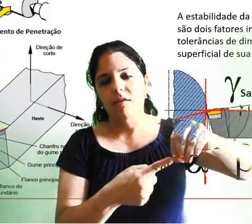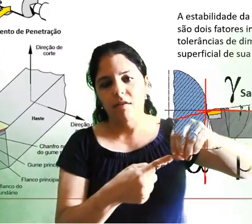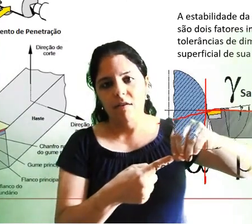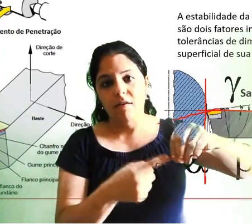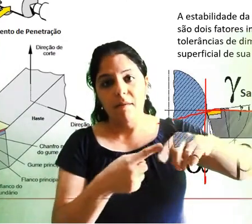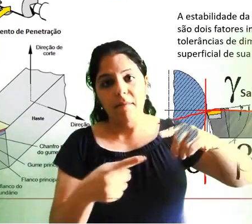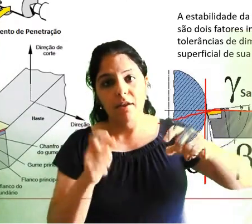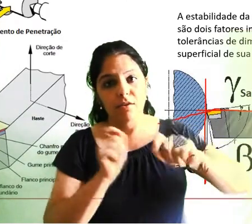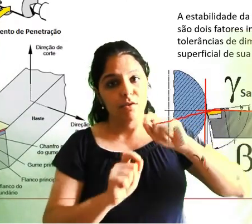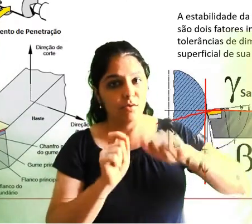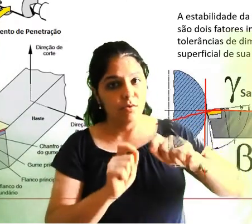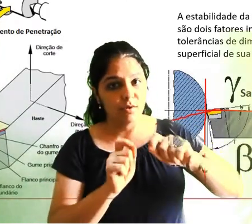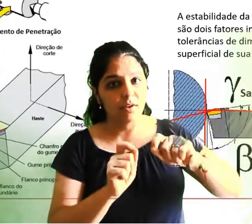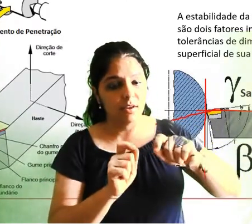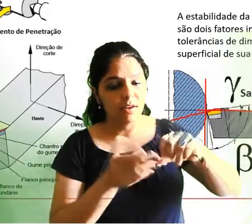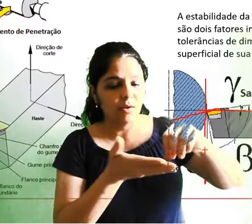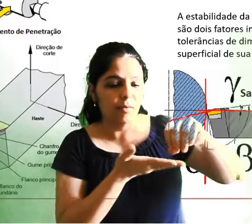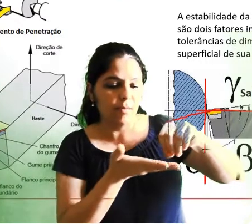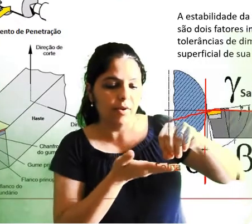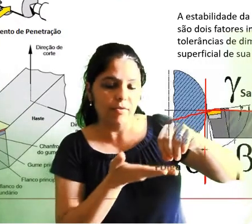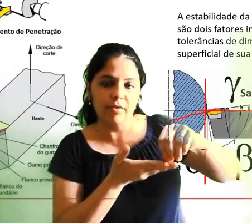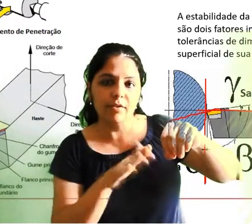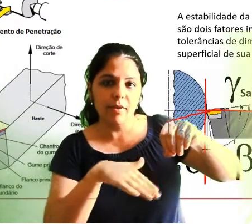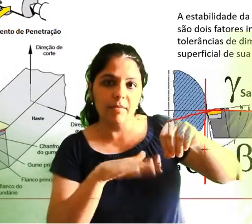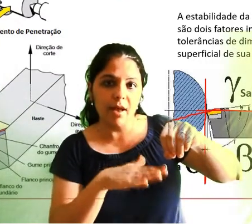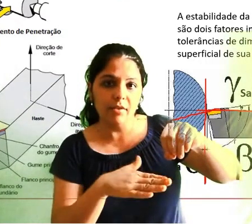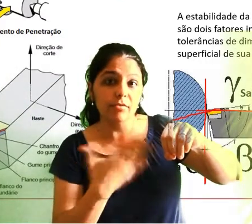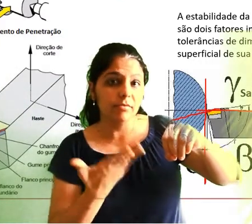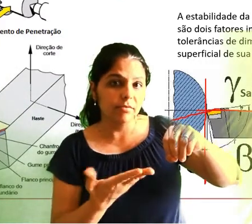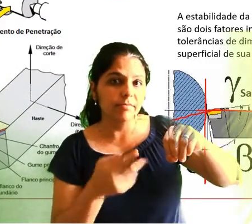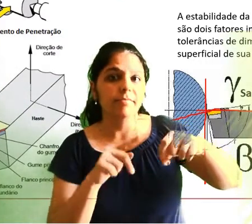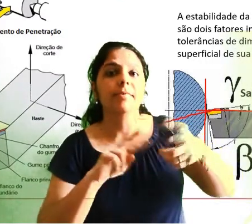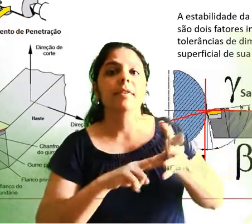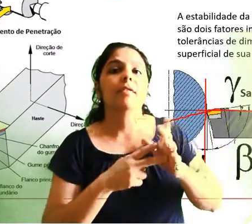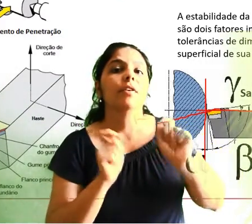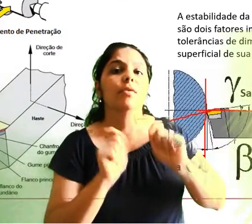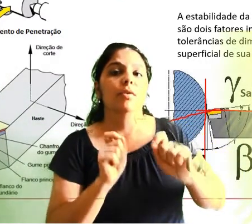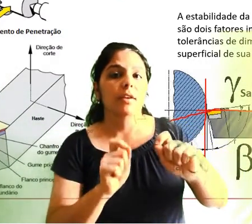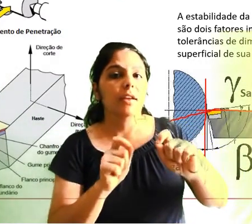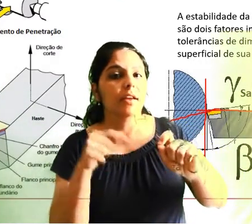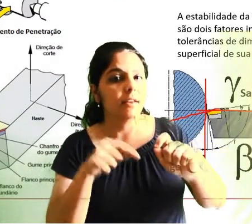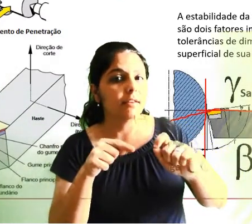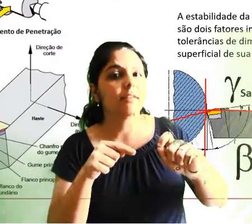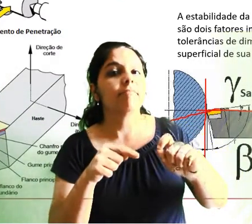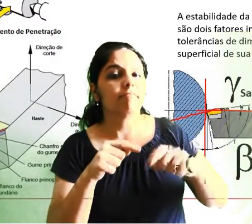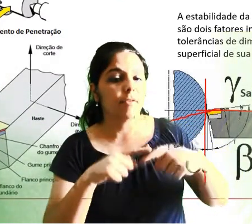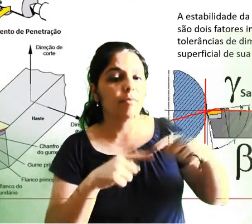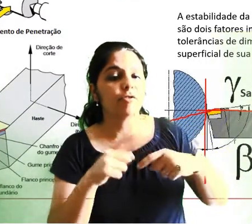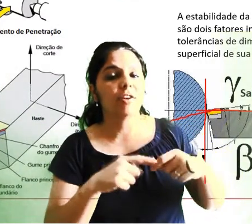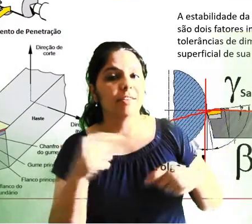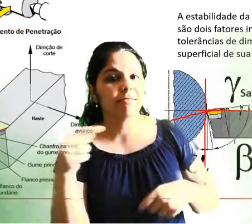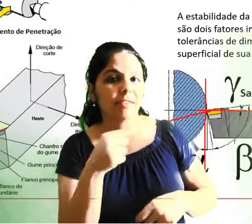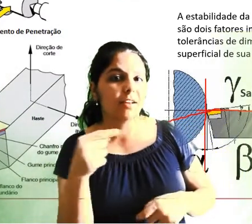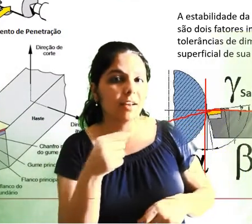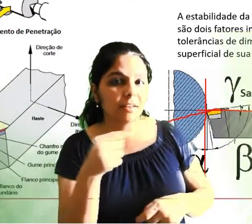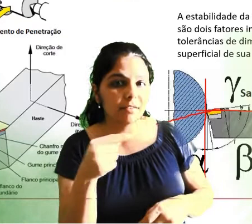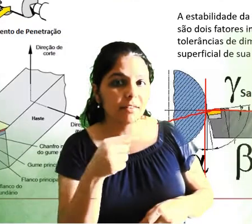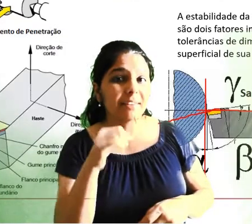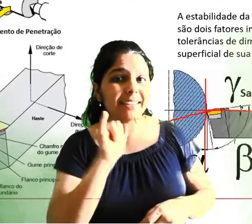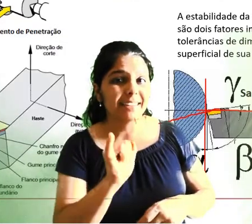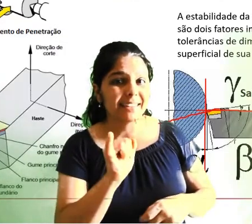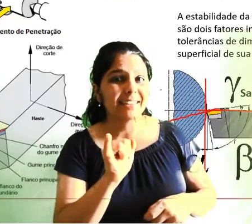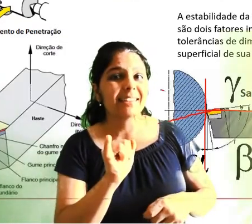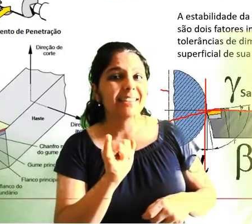Mas o perfil da ferramenta está para baixo, então significa que esse cara aqui é uma ferramenta negativa, tá?